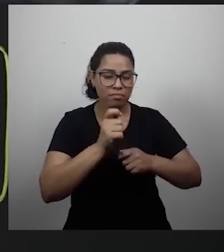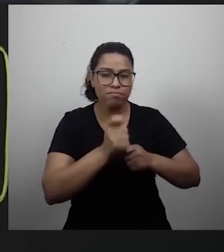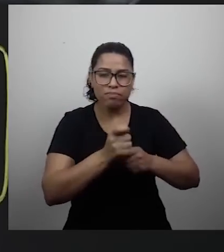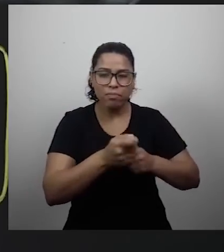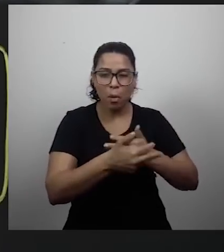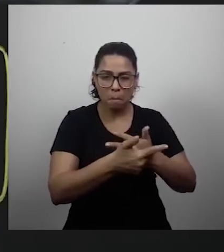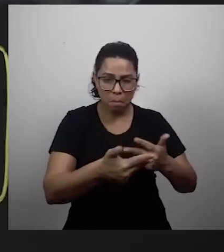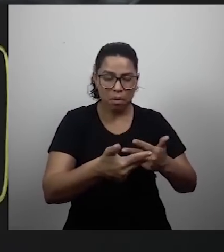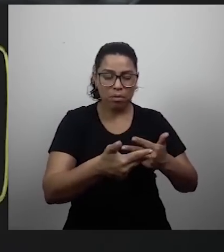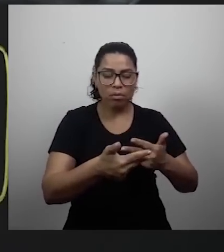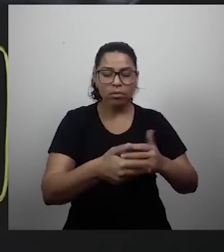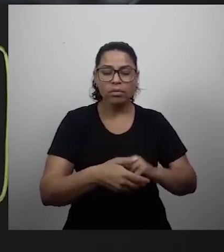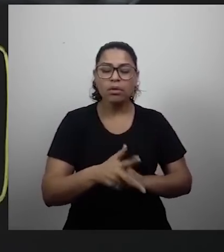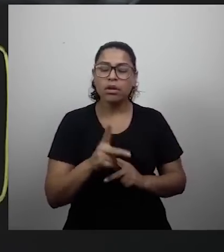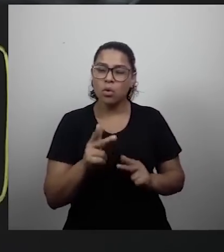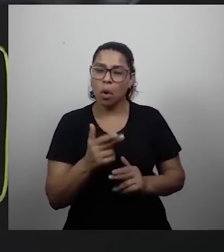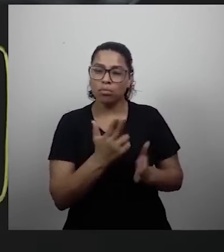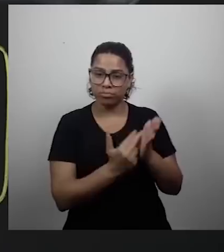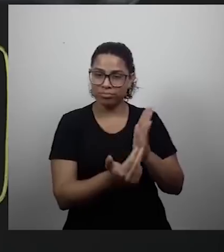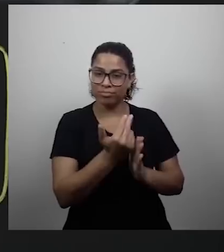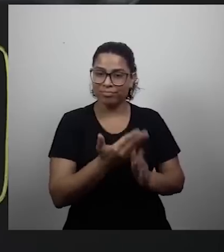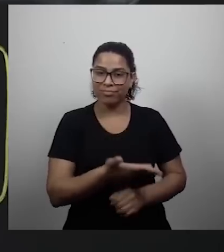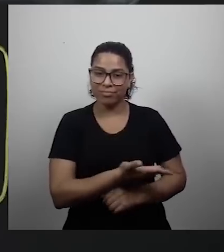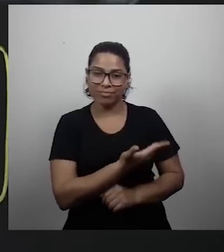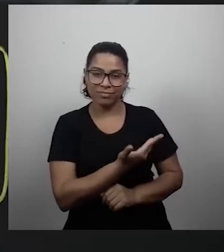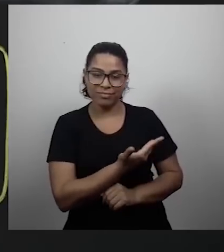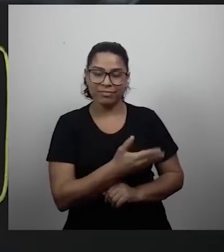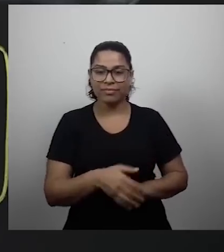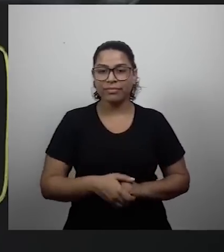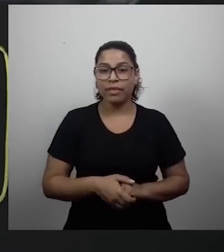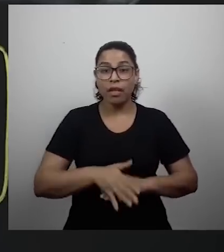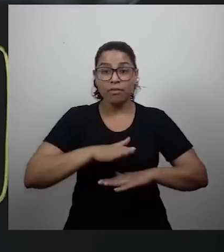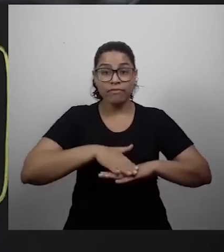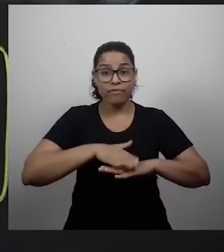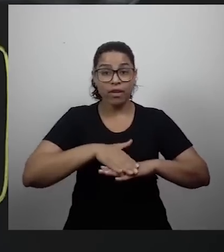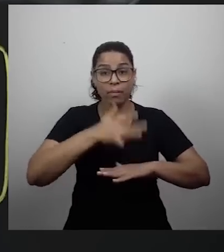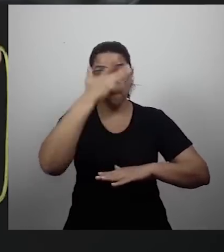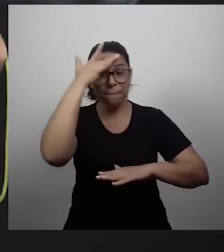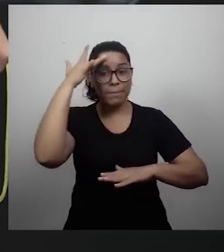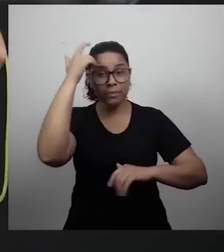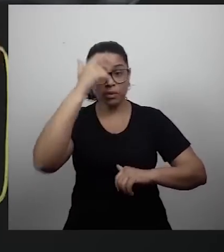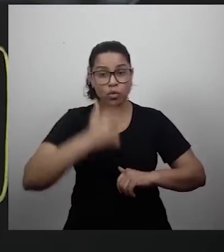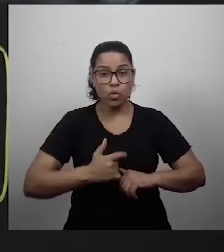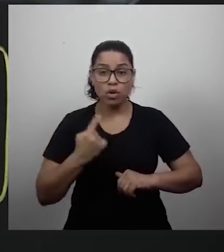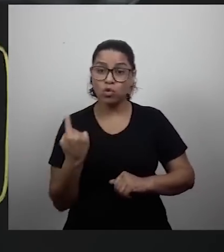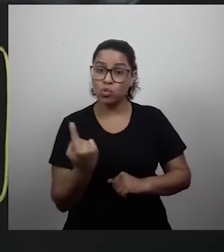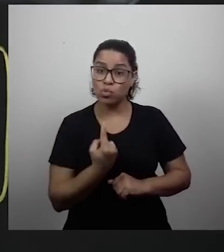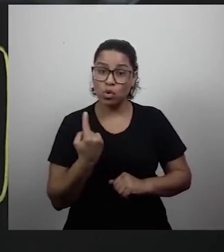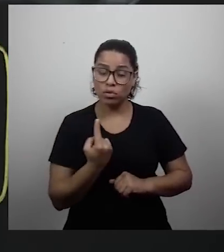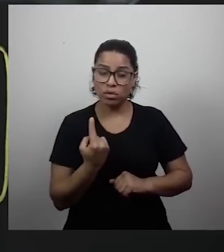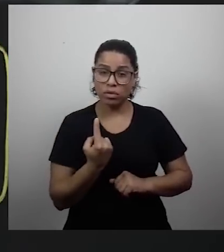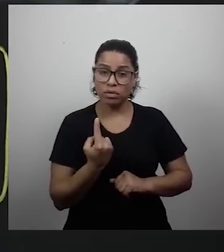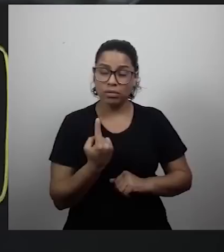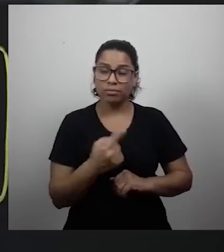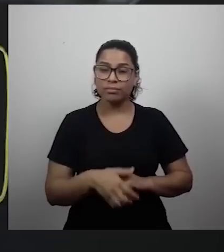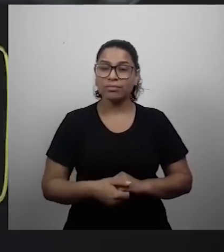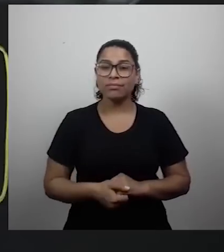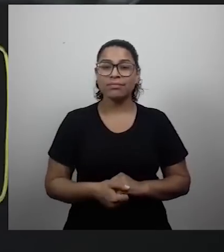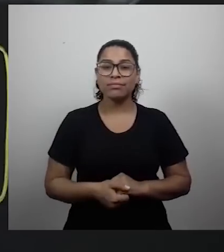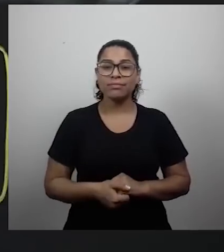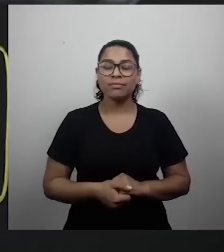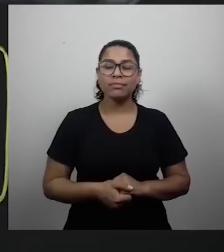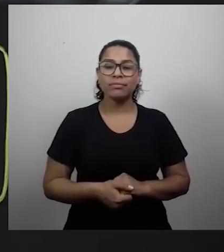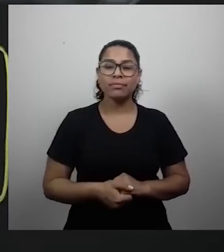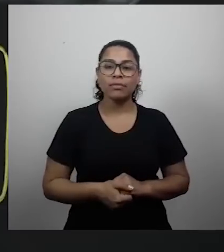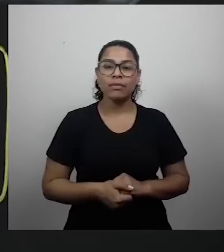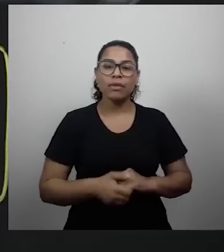materiais, aqui como essa marretinha, né? Feita por um artesão, uma pessoa que faz todo o processo produtivo sozinho,